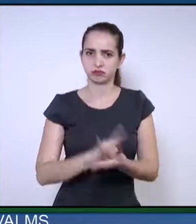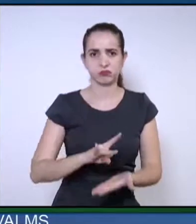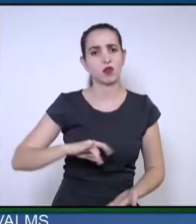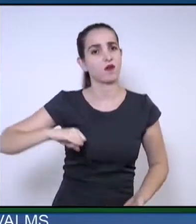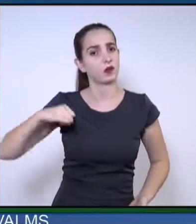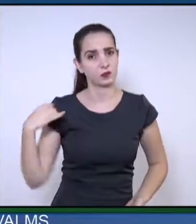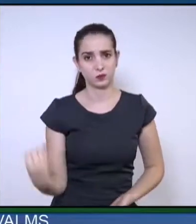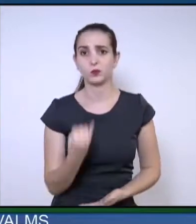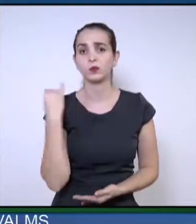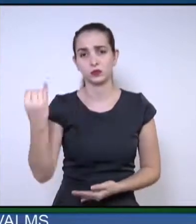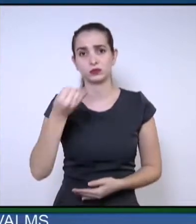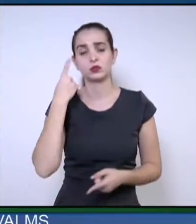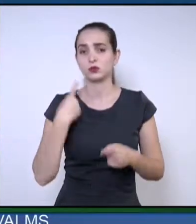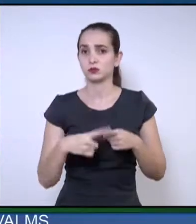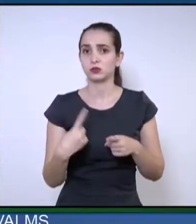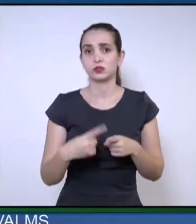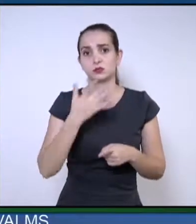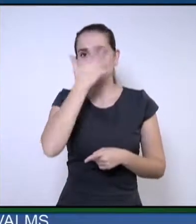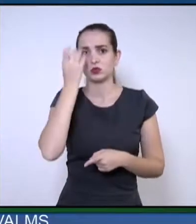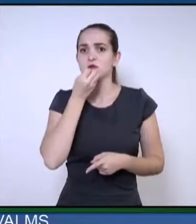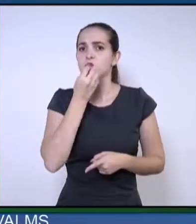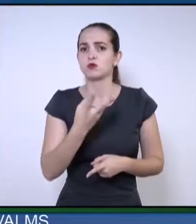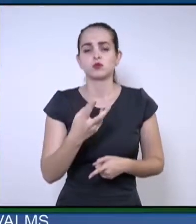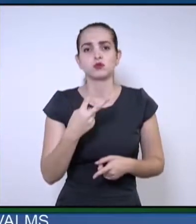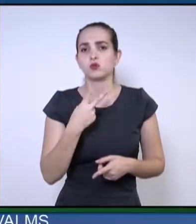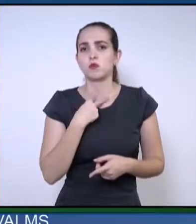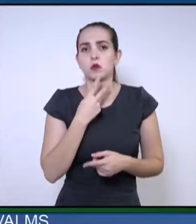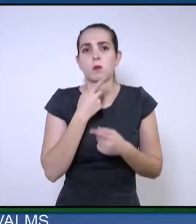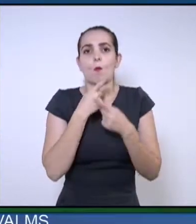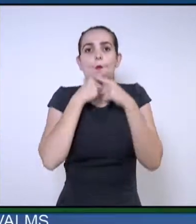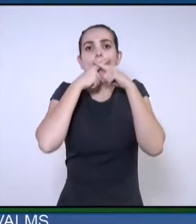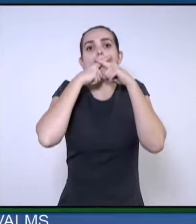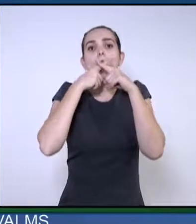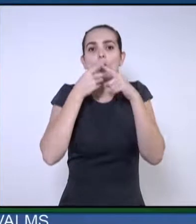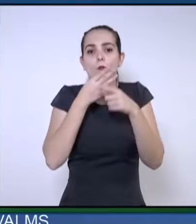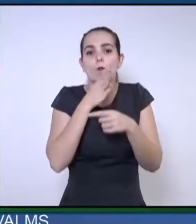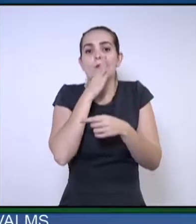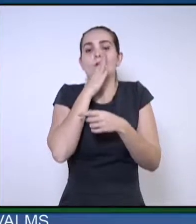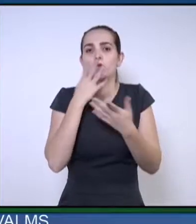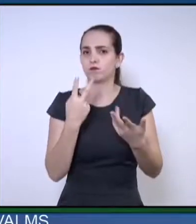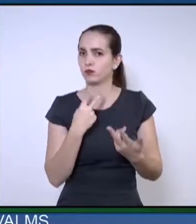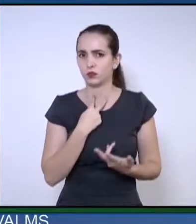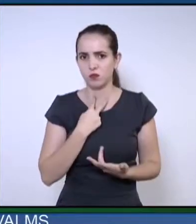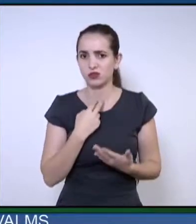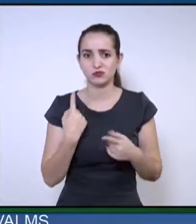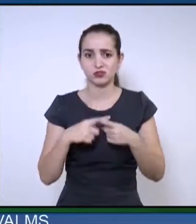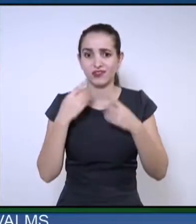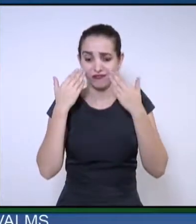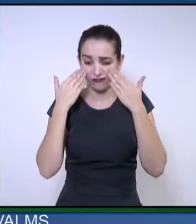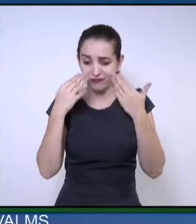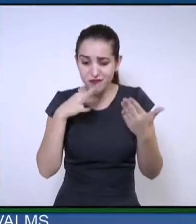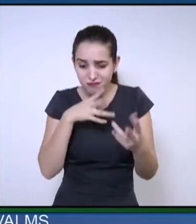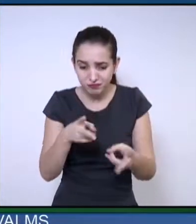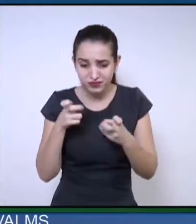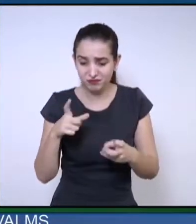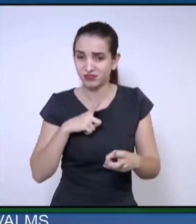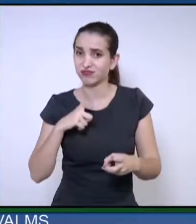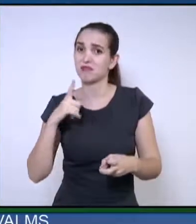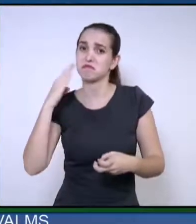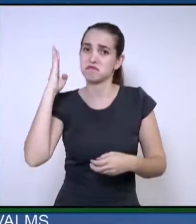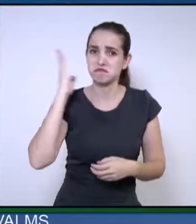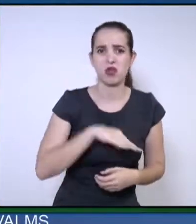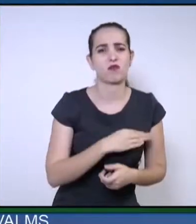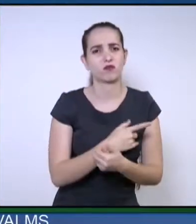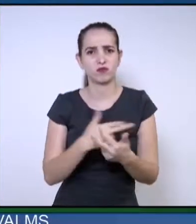que é importante, porque os bons não podem se calar, vendo banditismo, vendo essa formação